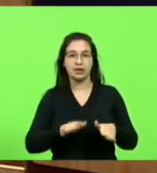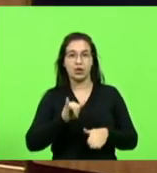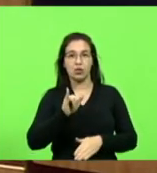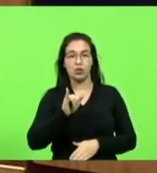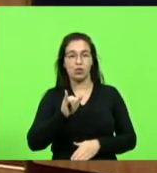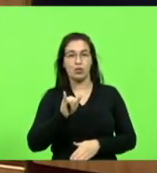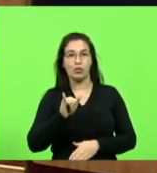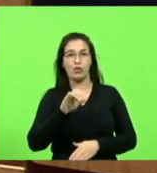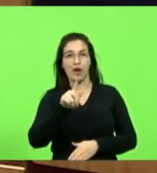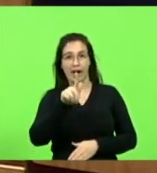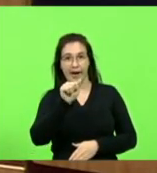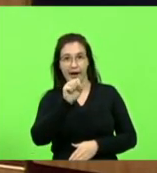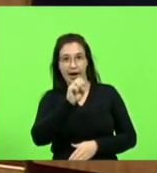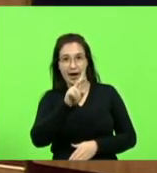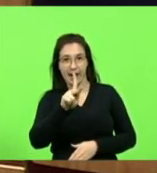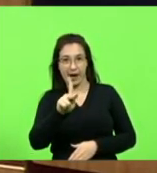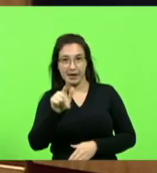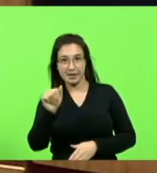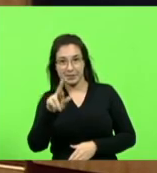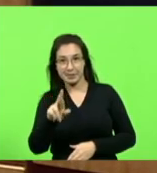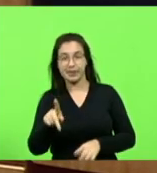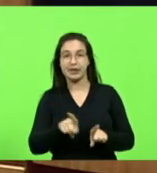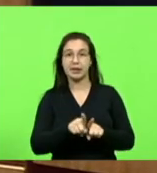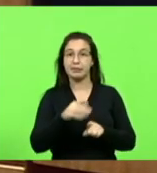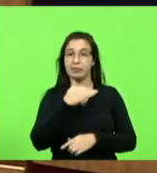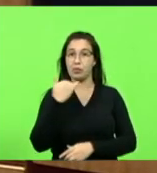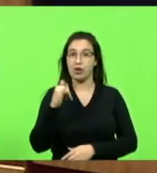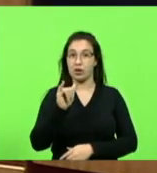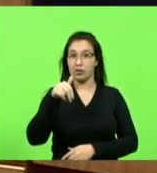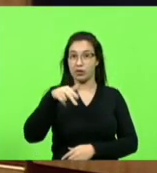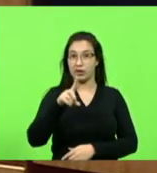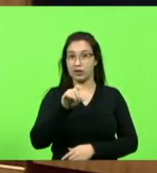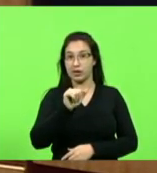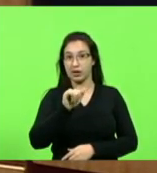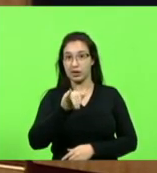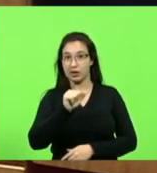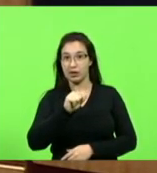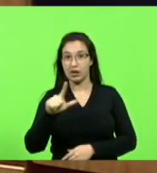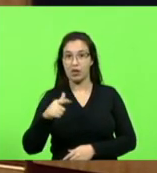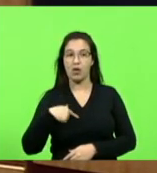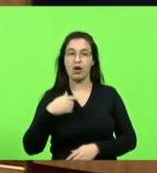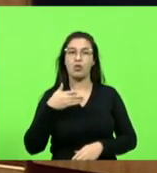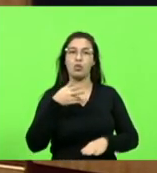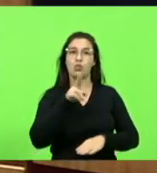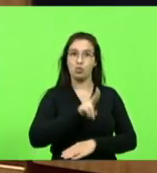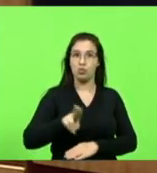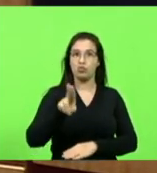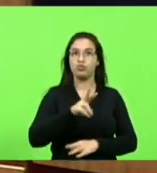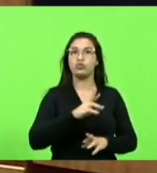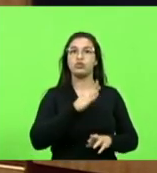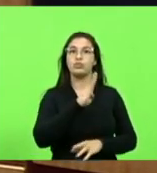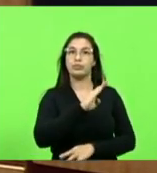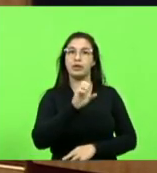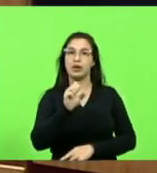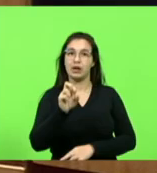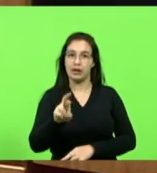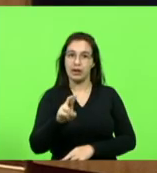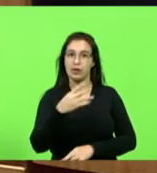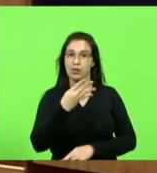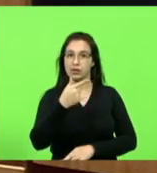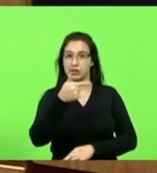Deus, eu percorro e percorria a BR-470 muito antes de